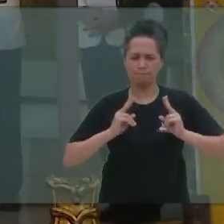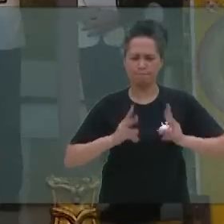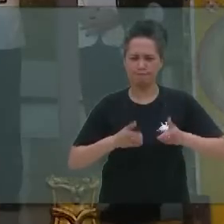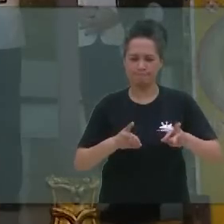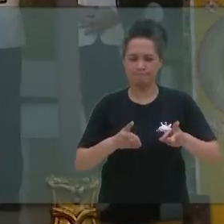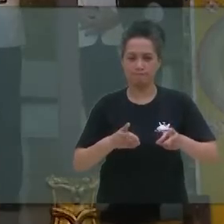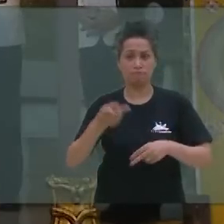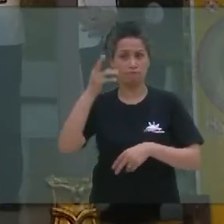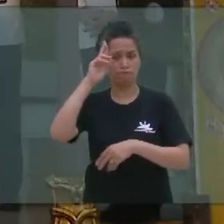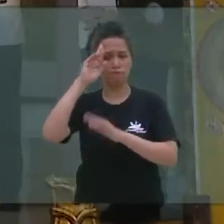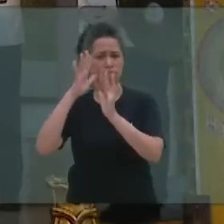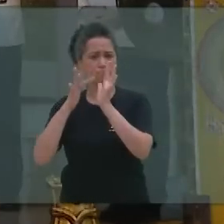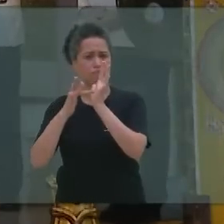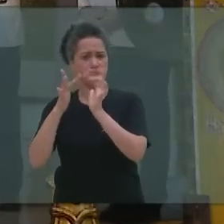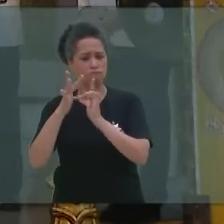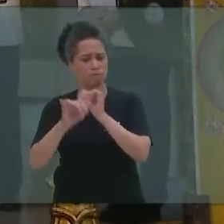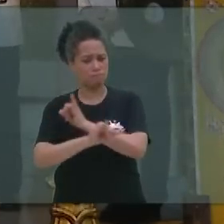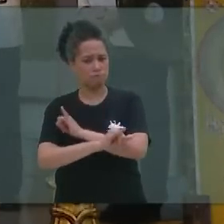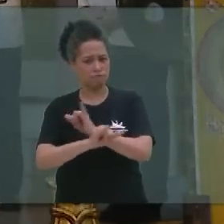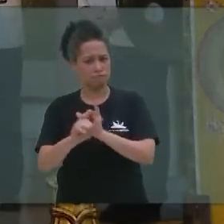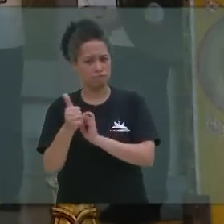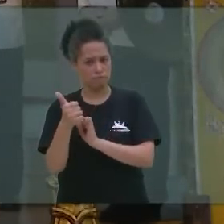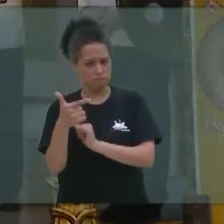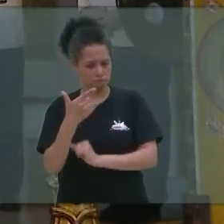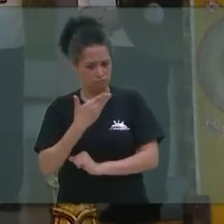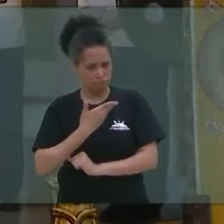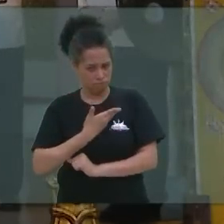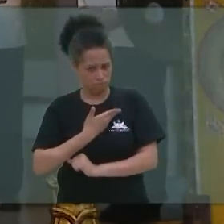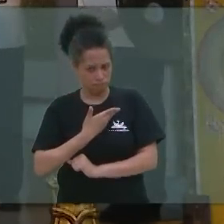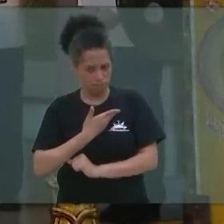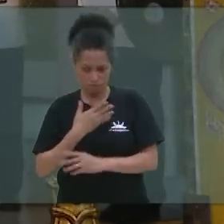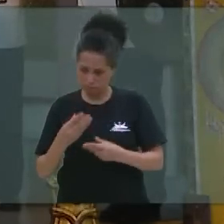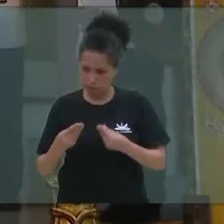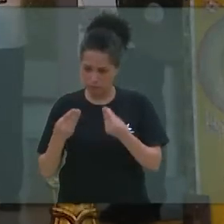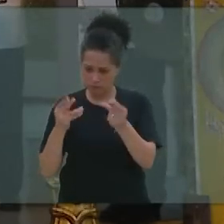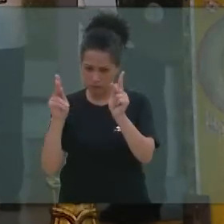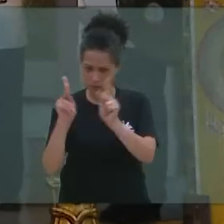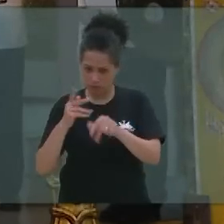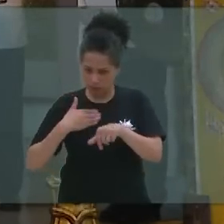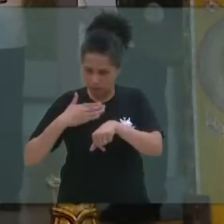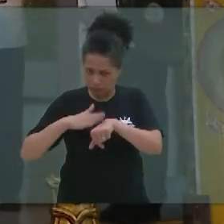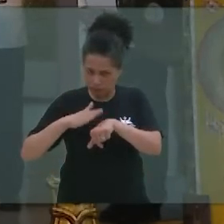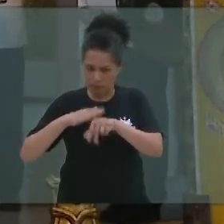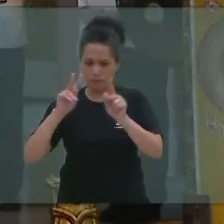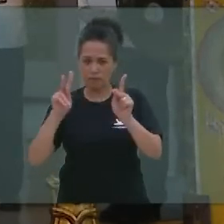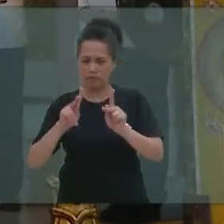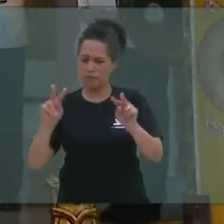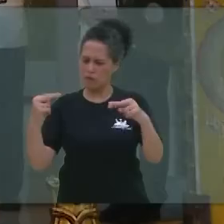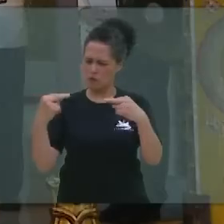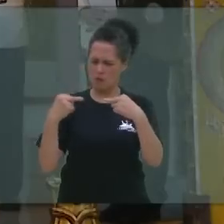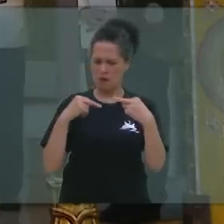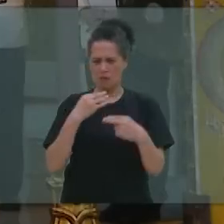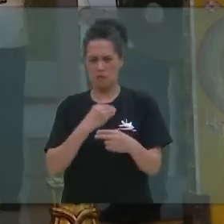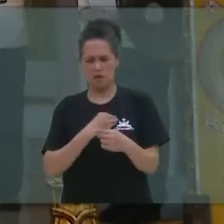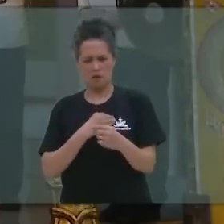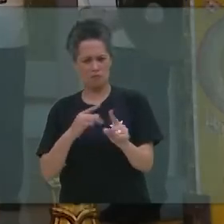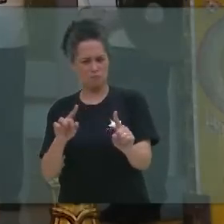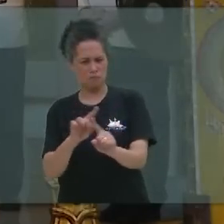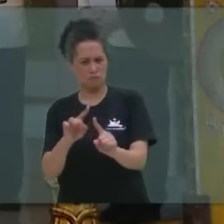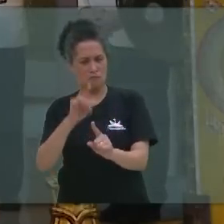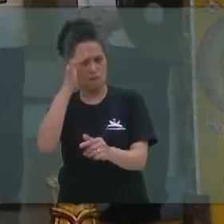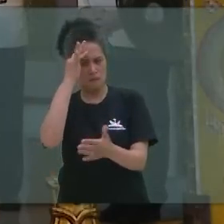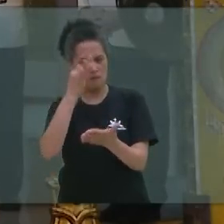Senhor Jesus Cristo, dissestes aos vossos apóstolos: eu vos deixo a paz, eu vos dou a minha paz. Não olheis os nossos